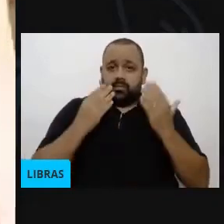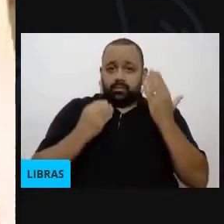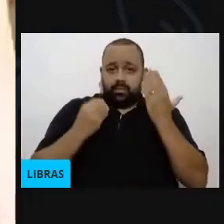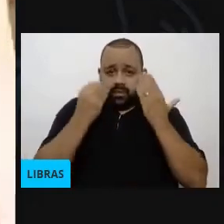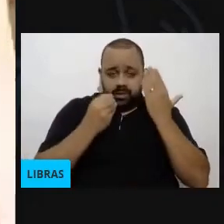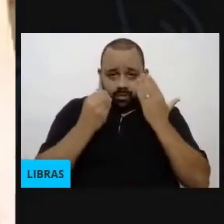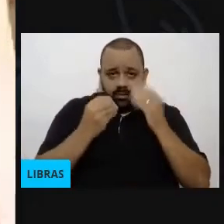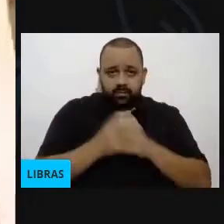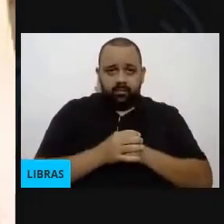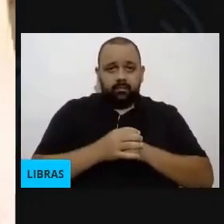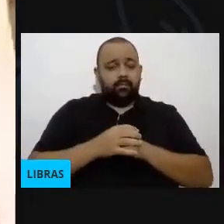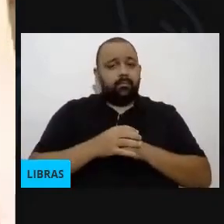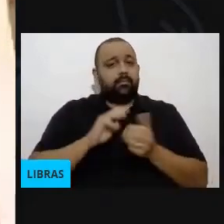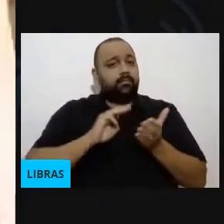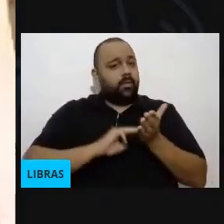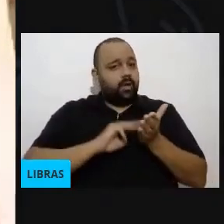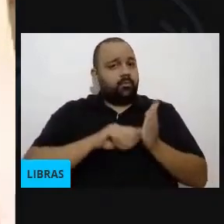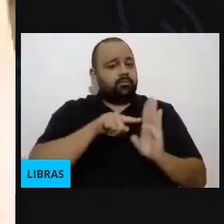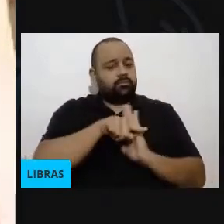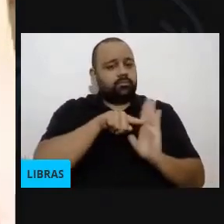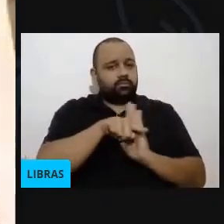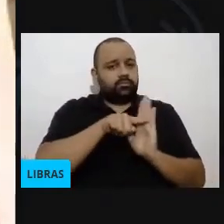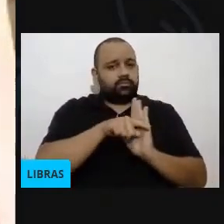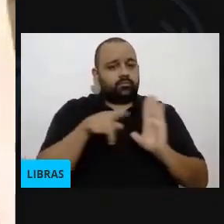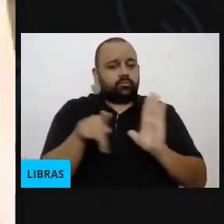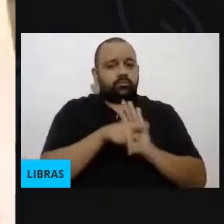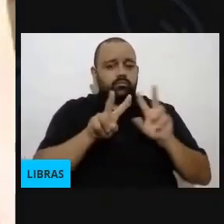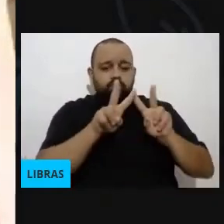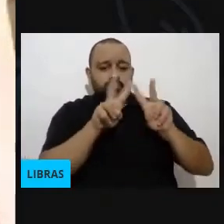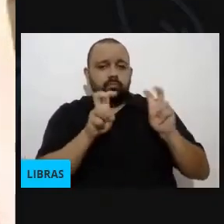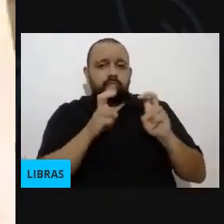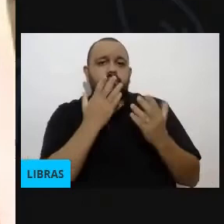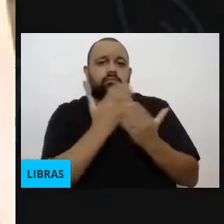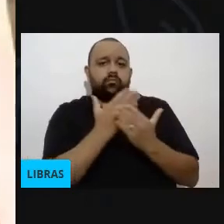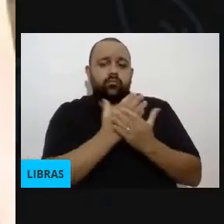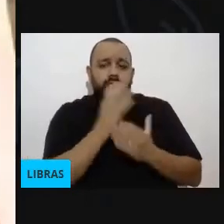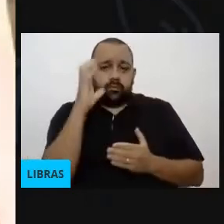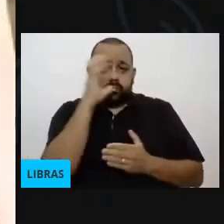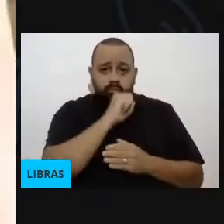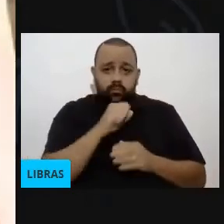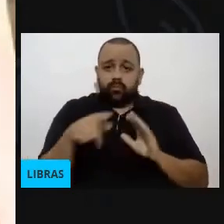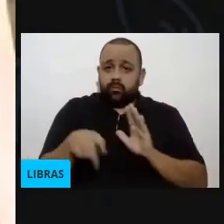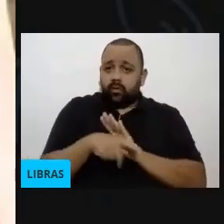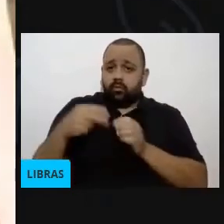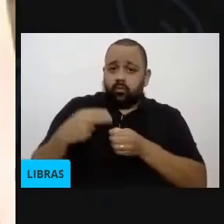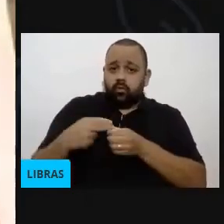do Laboratório de Distúrbio de Aprendizagem, DISAPRE, na Unicamp.